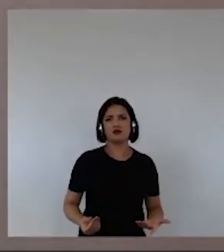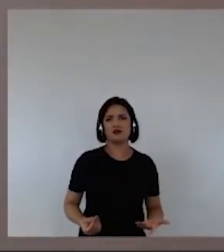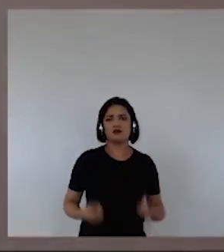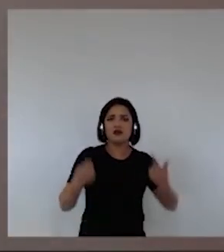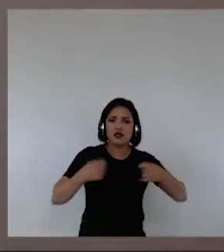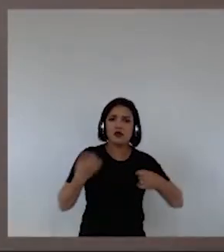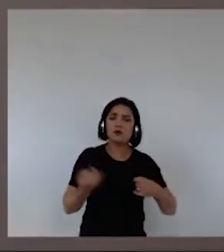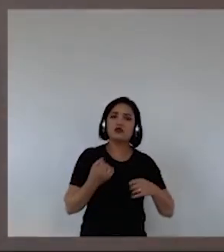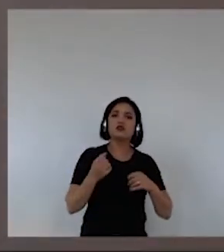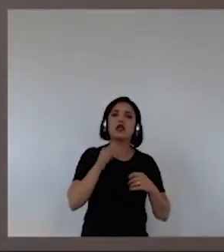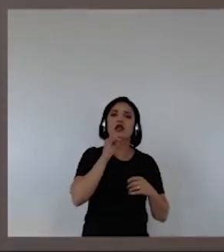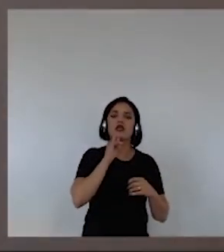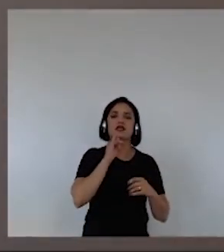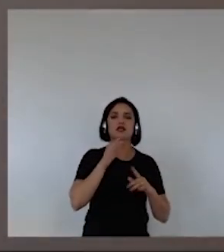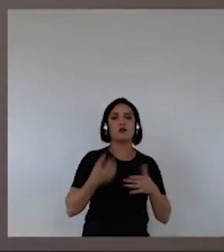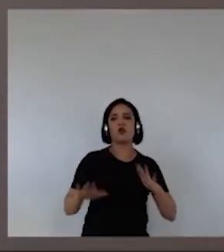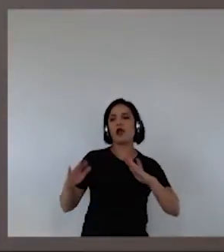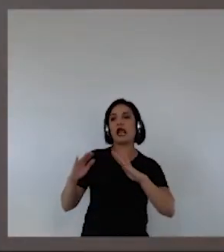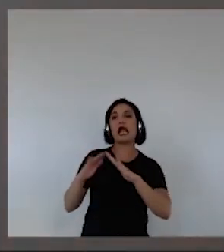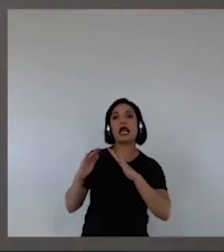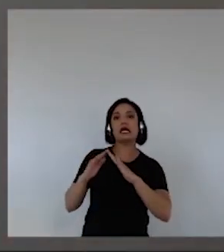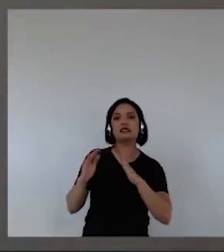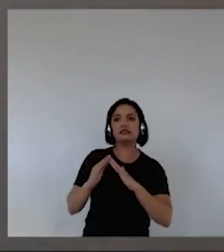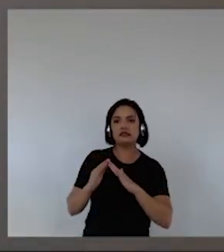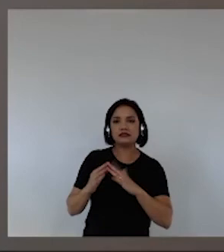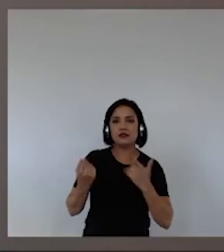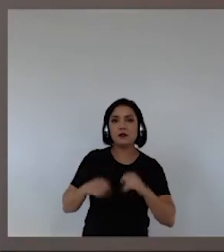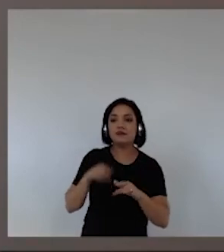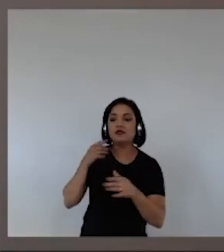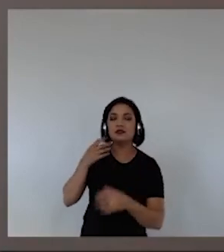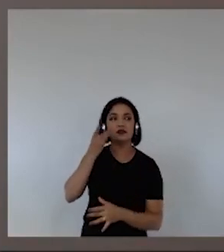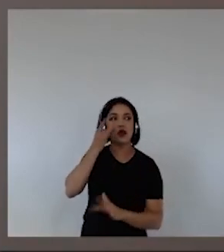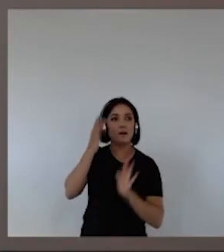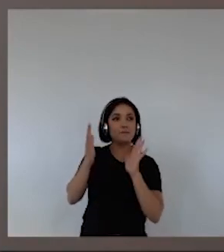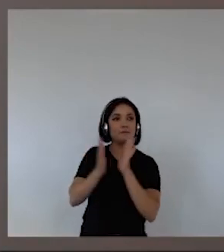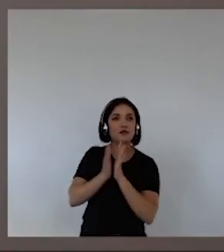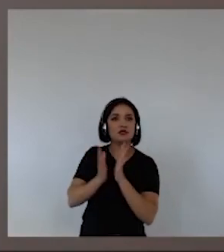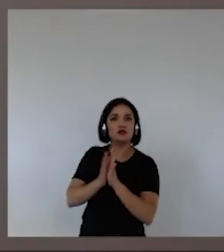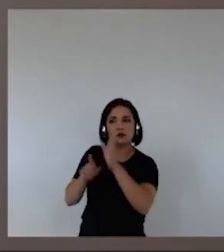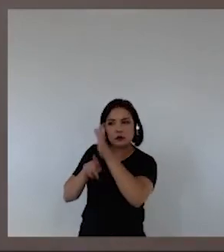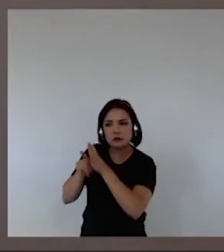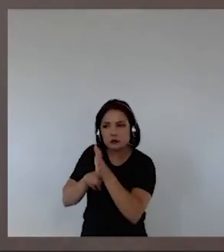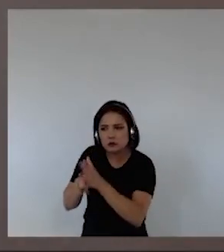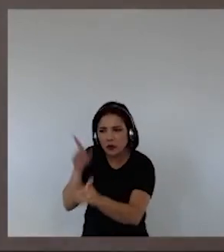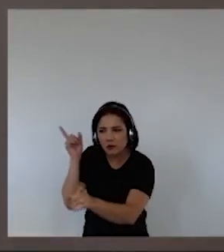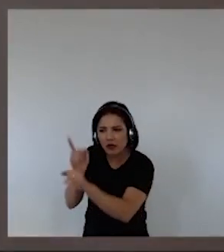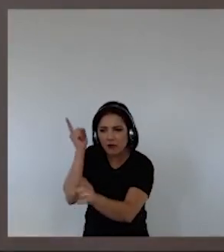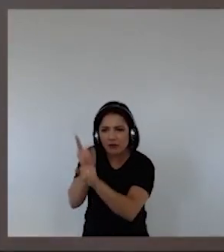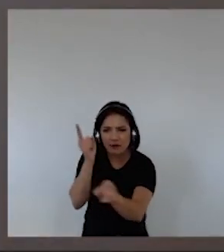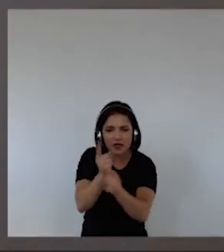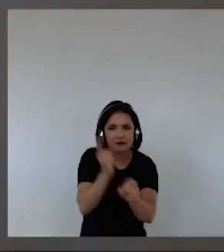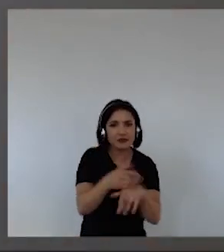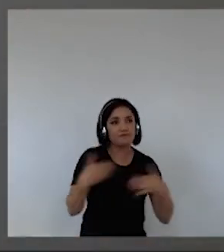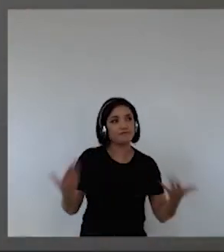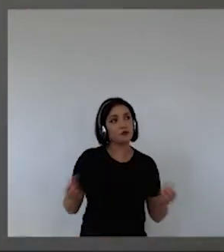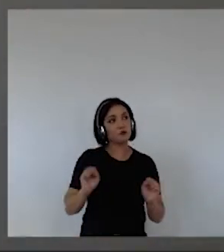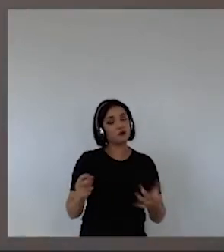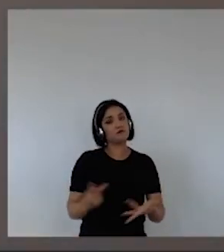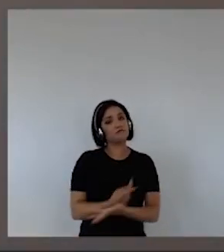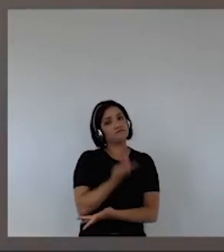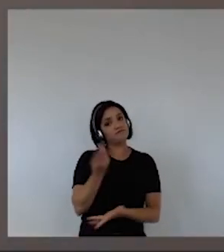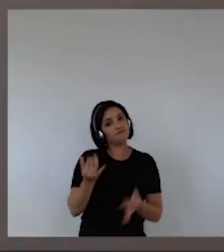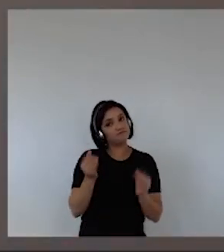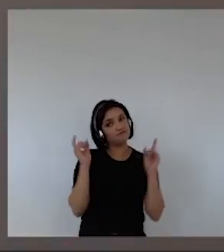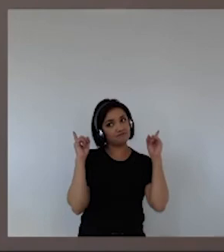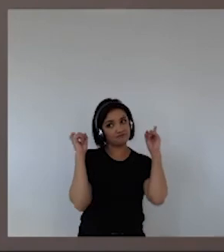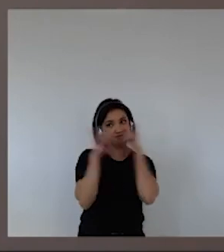o local, nos casos de perícia de imóveis, por exemplo. Nesses casos, as perícias sofreram um pouquinho, nós sabemos,